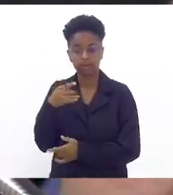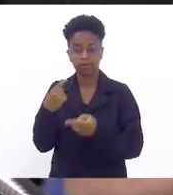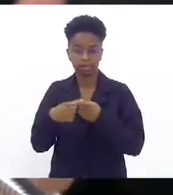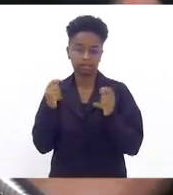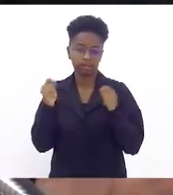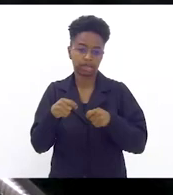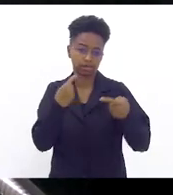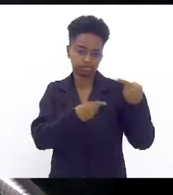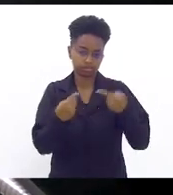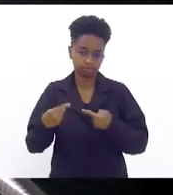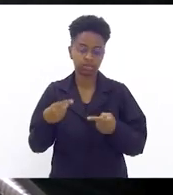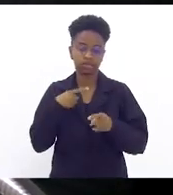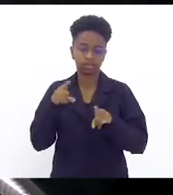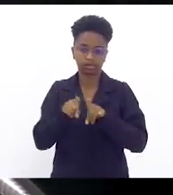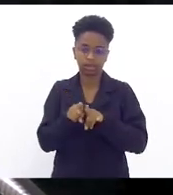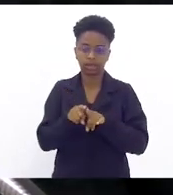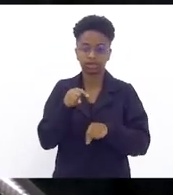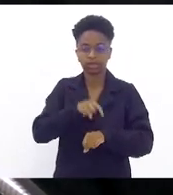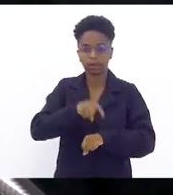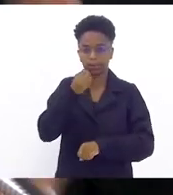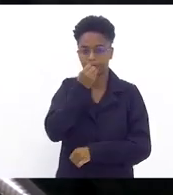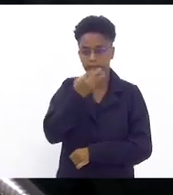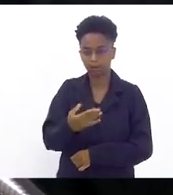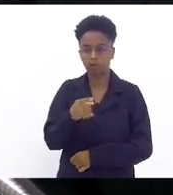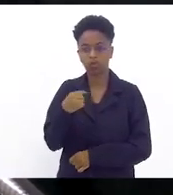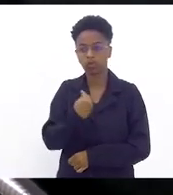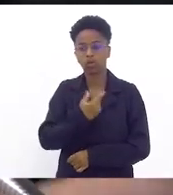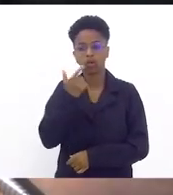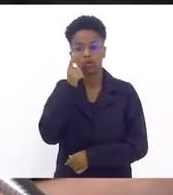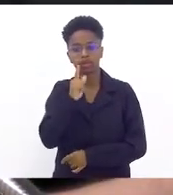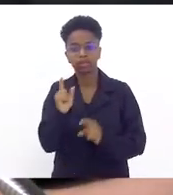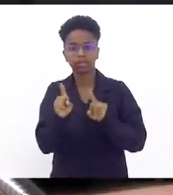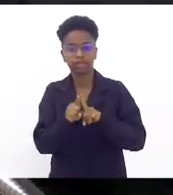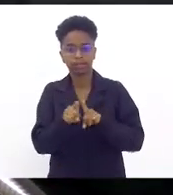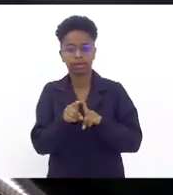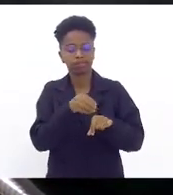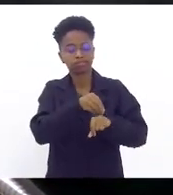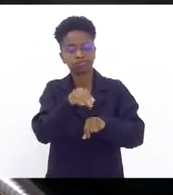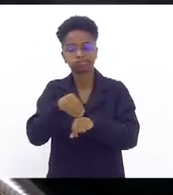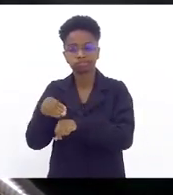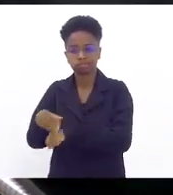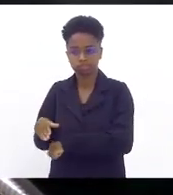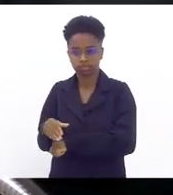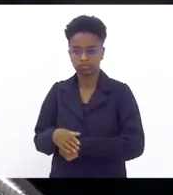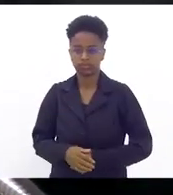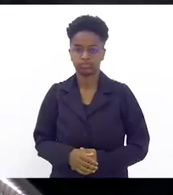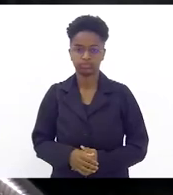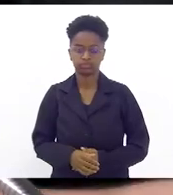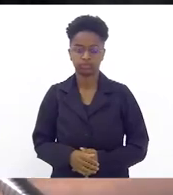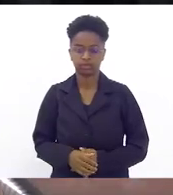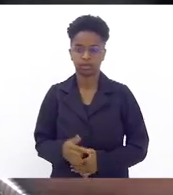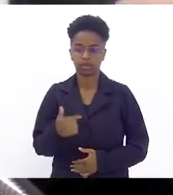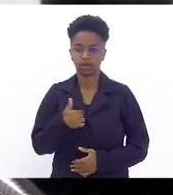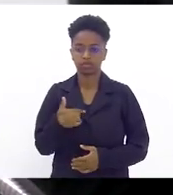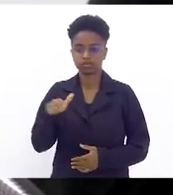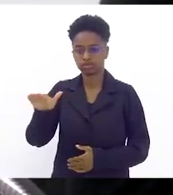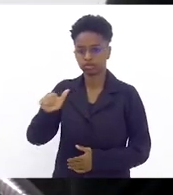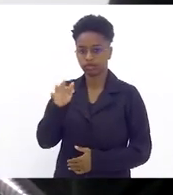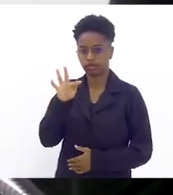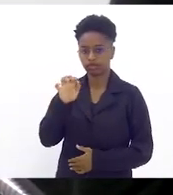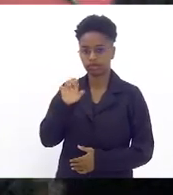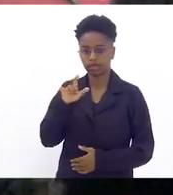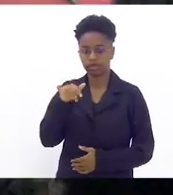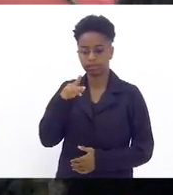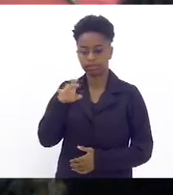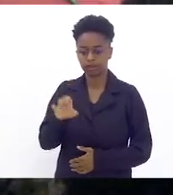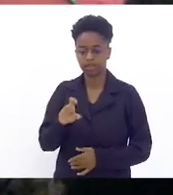demanda e ficar um tempo razoável para a gente ter tempo também para fazer os encaminhamentos da audiência pública vou passar aqui para o Felipe Galdino